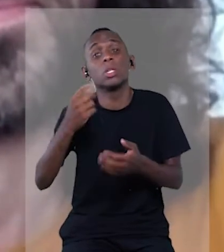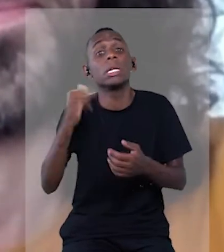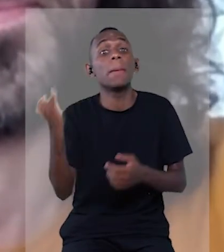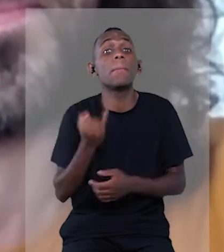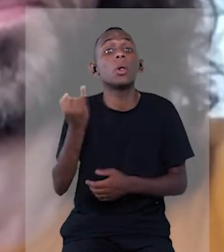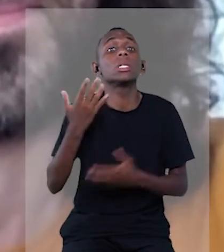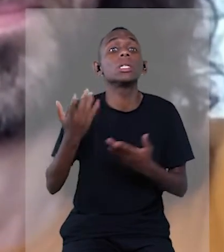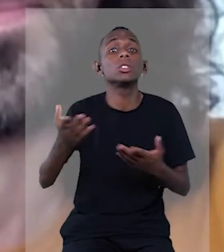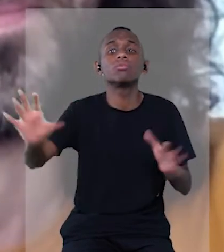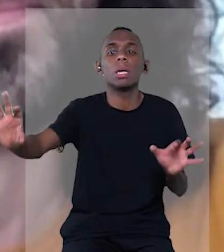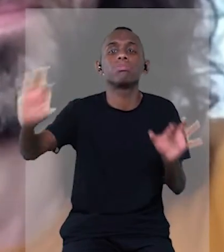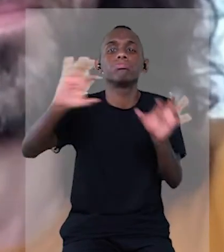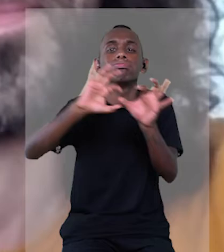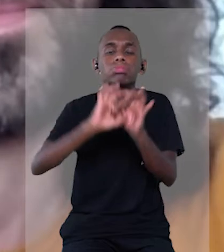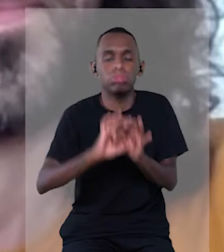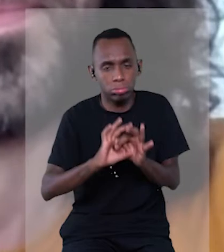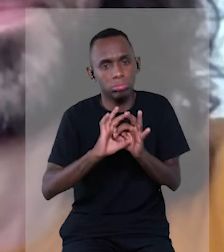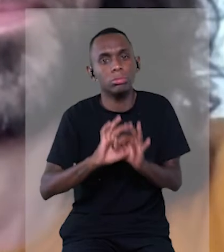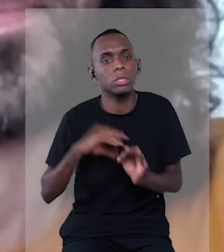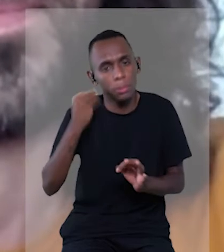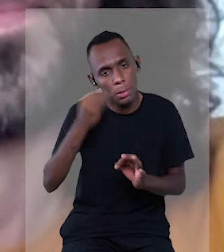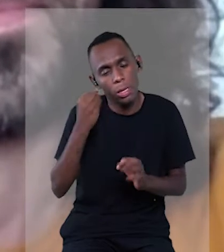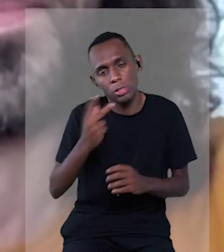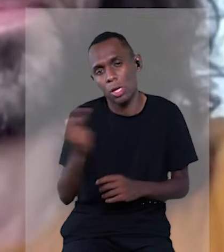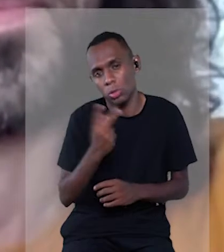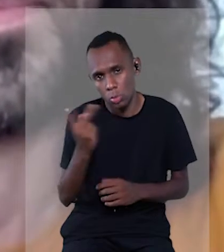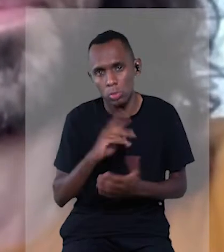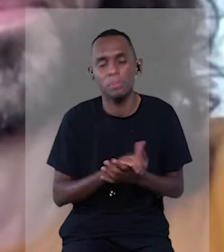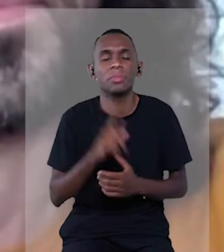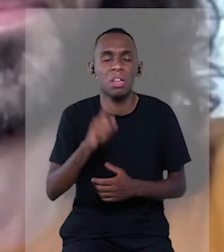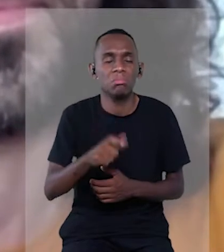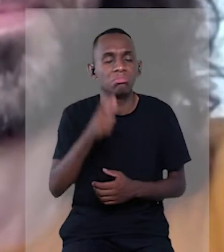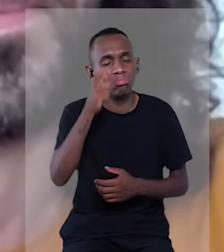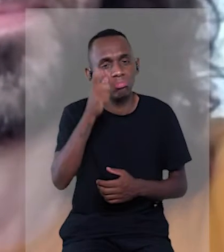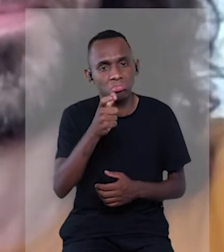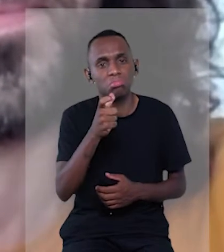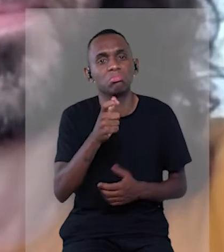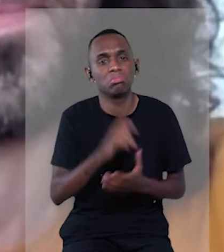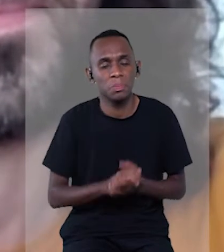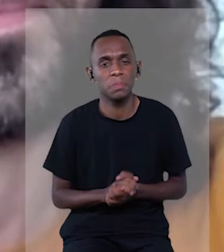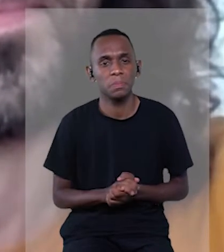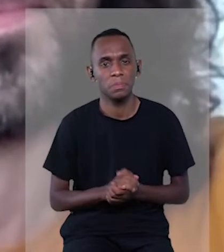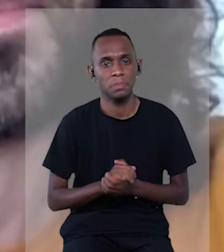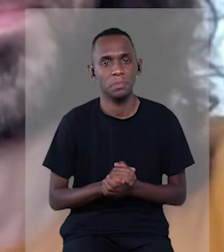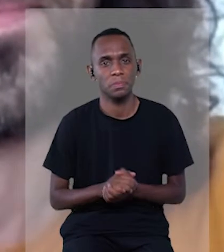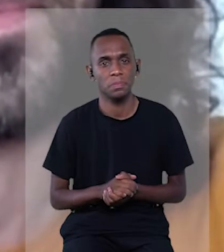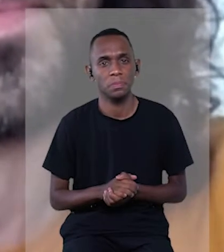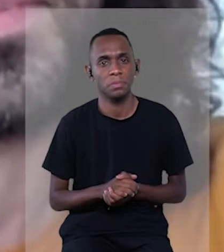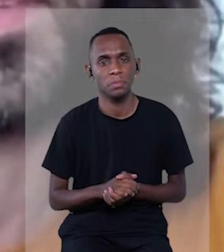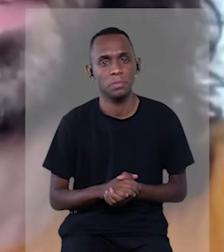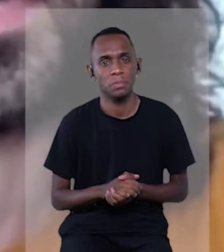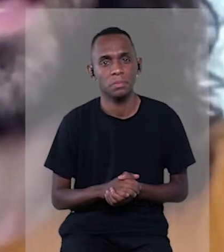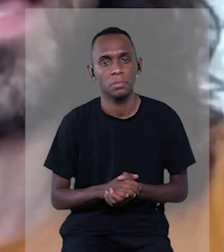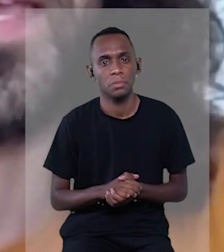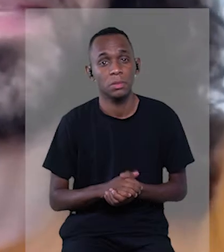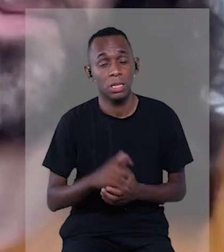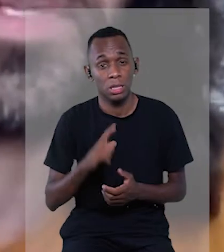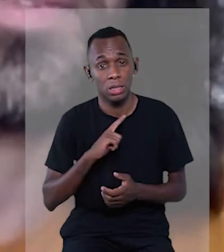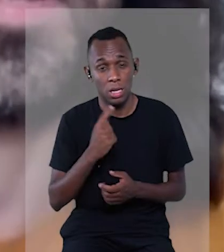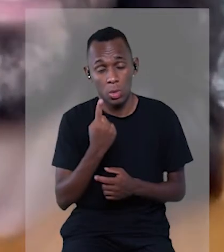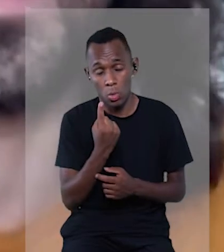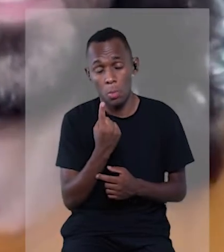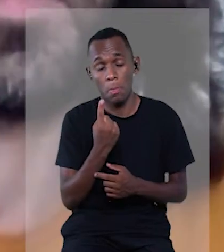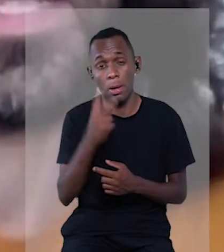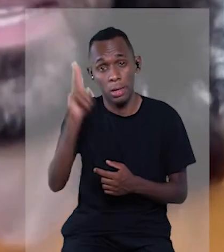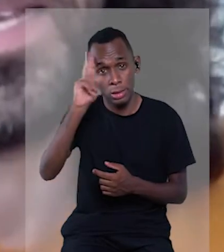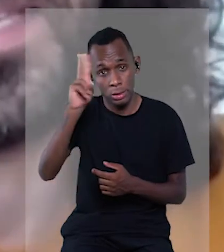faz, trazer os dois pontos, é bem interessante também esse olhar. Tem